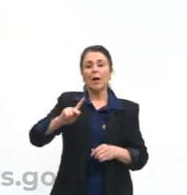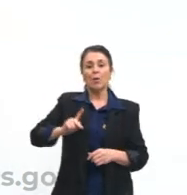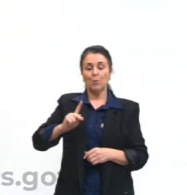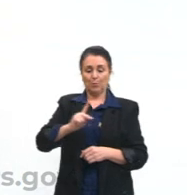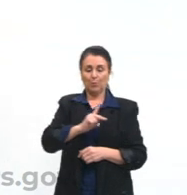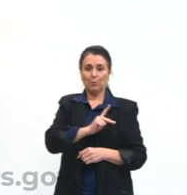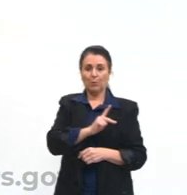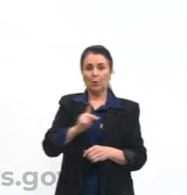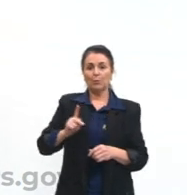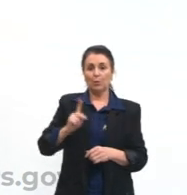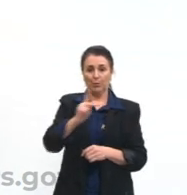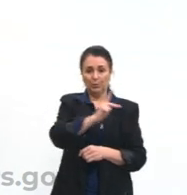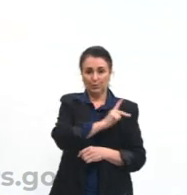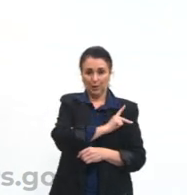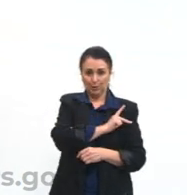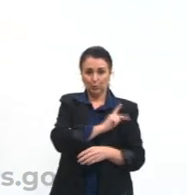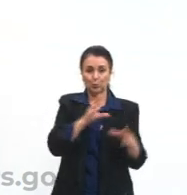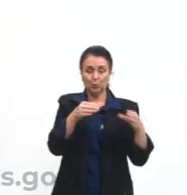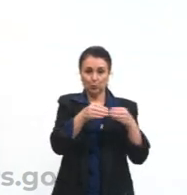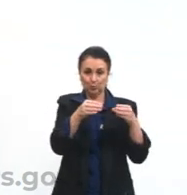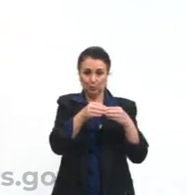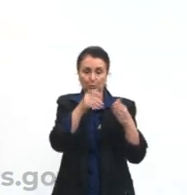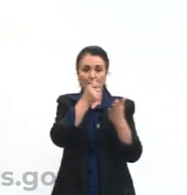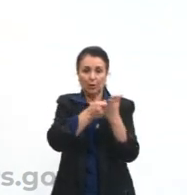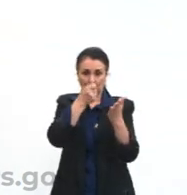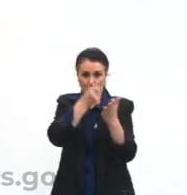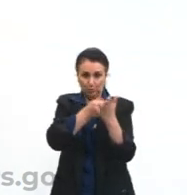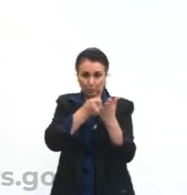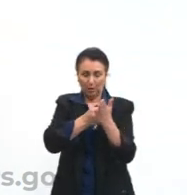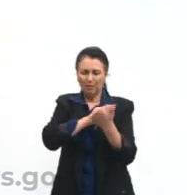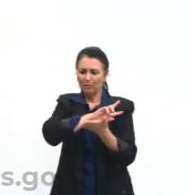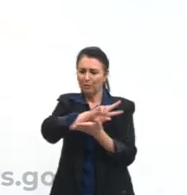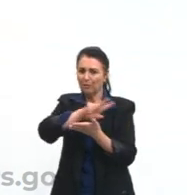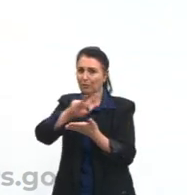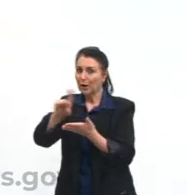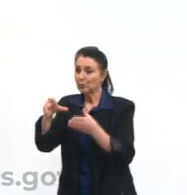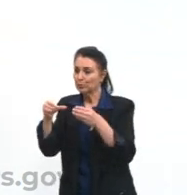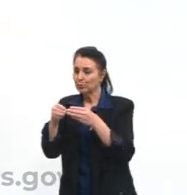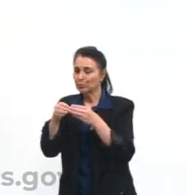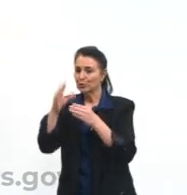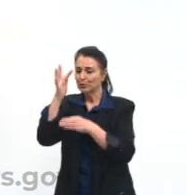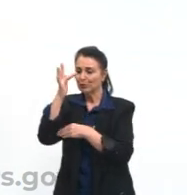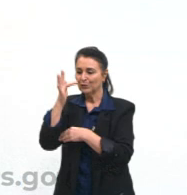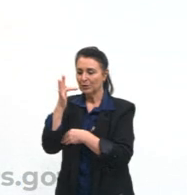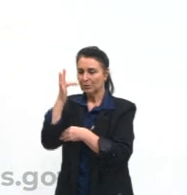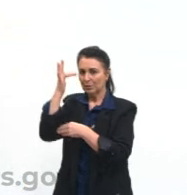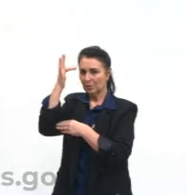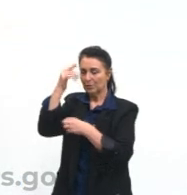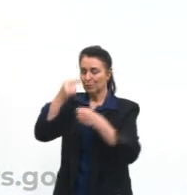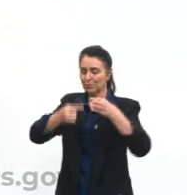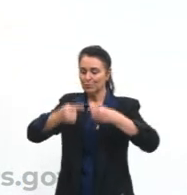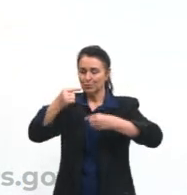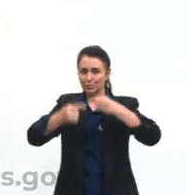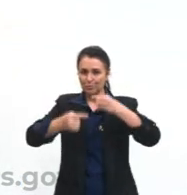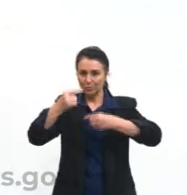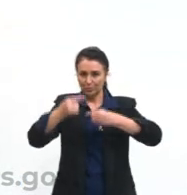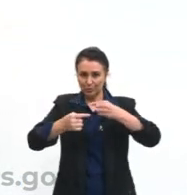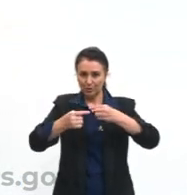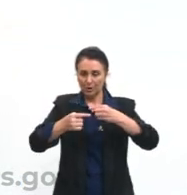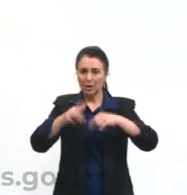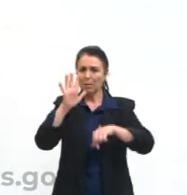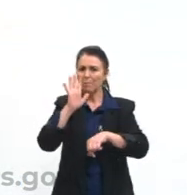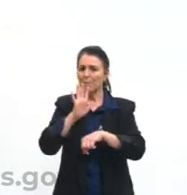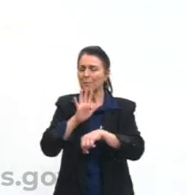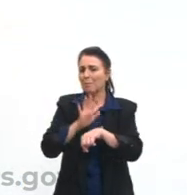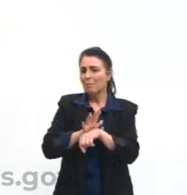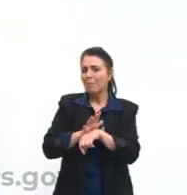o empregador nessa essa outra classe que depois várias correntes filosóficas vão discutir elas e uma das